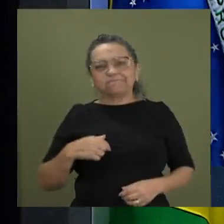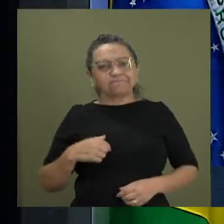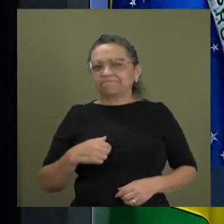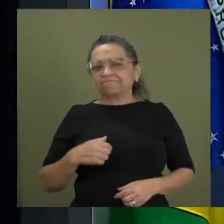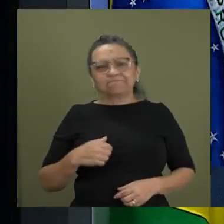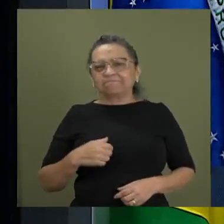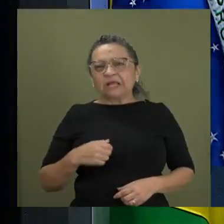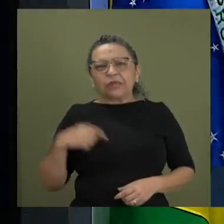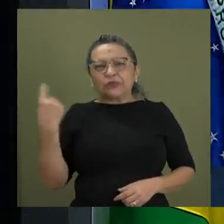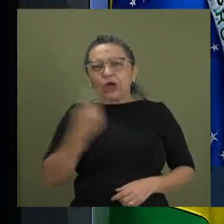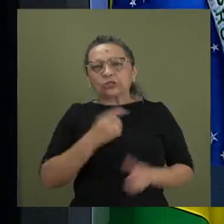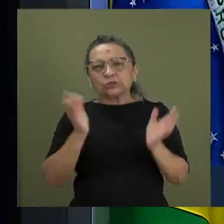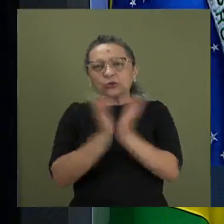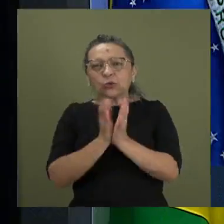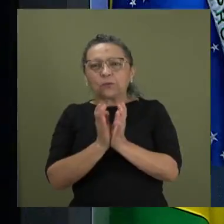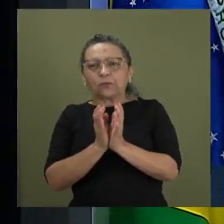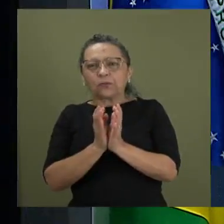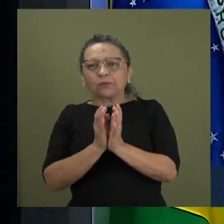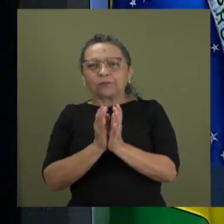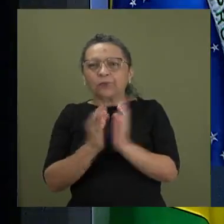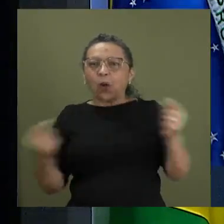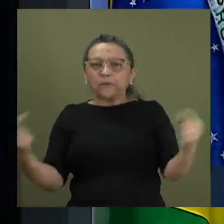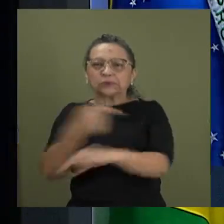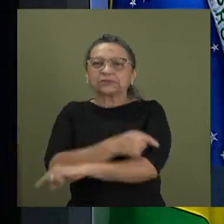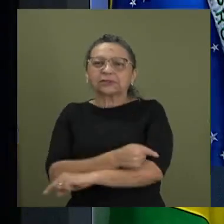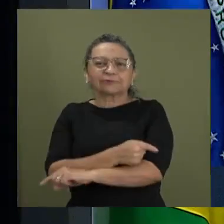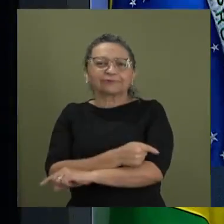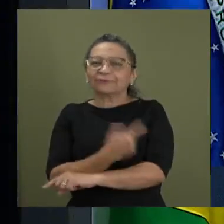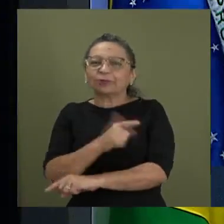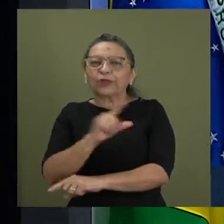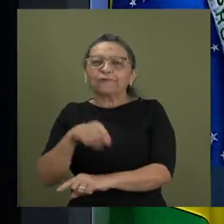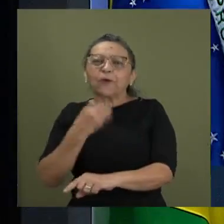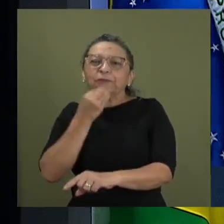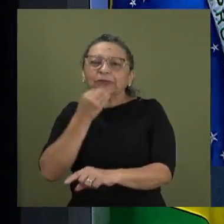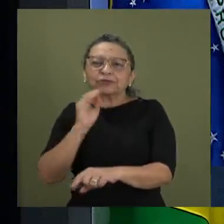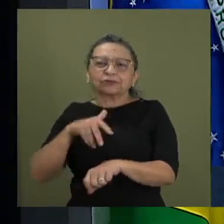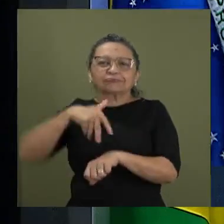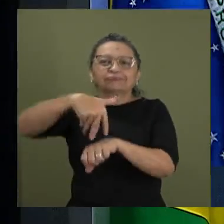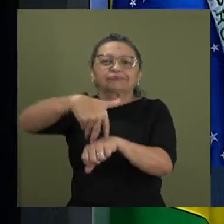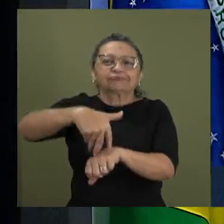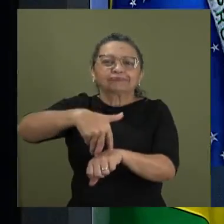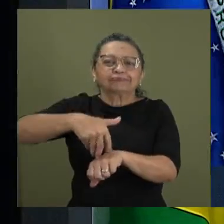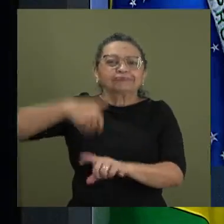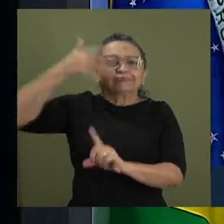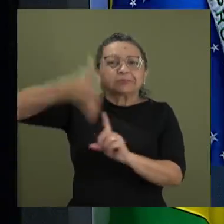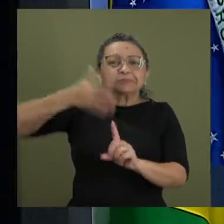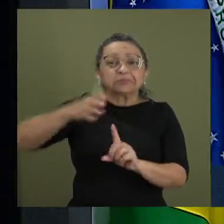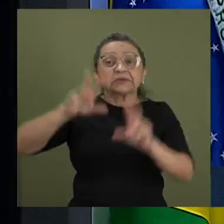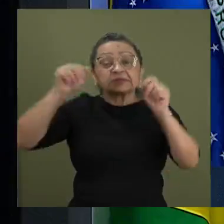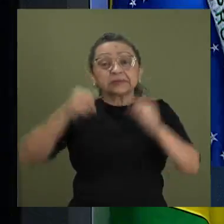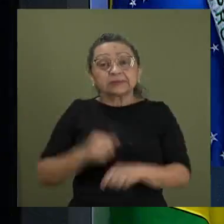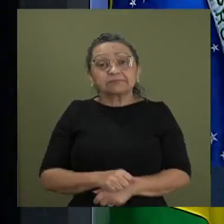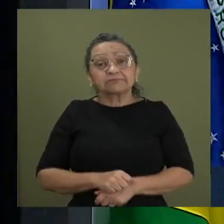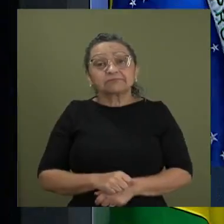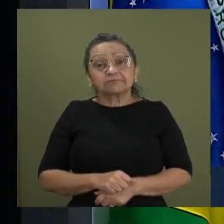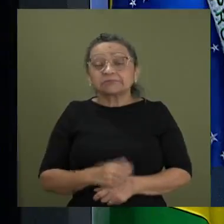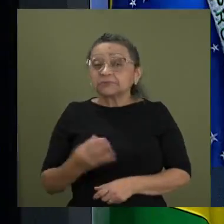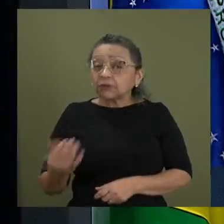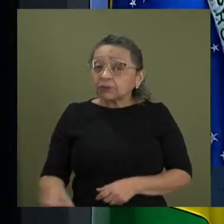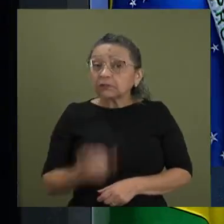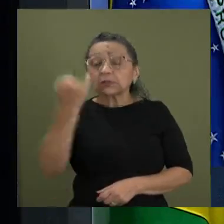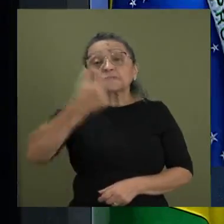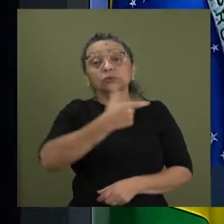oposição se colocasse sobre essa data tão importante do bicentenário da